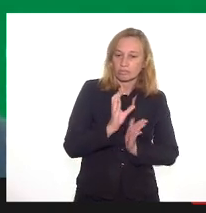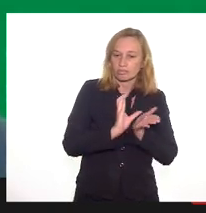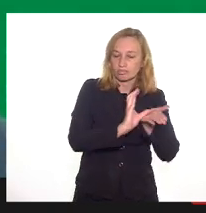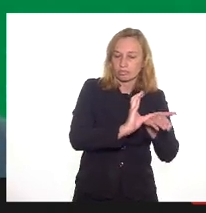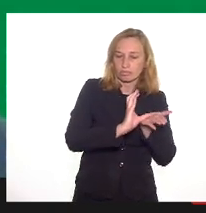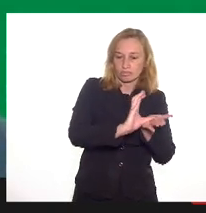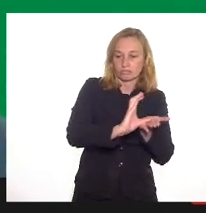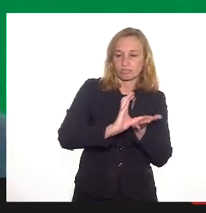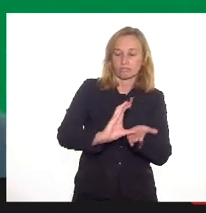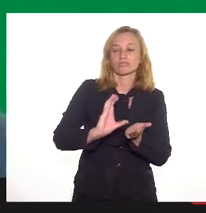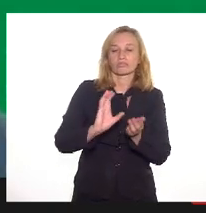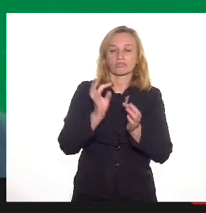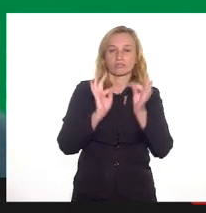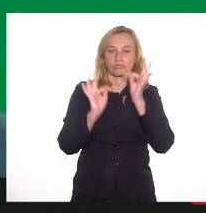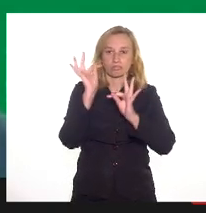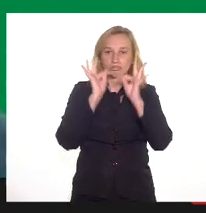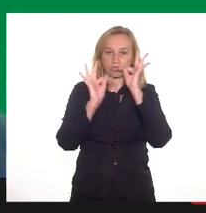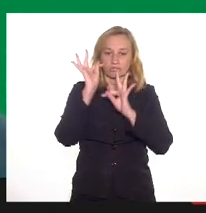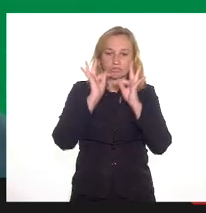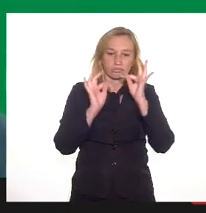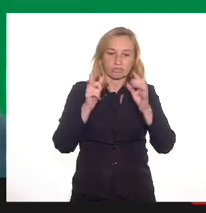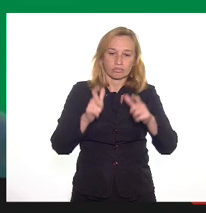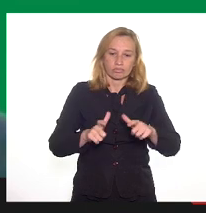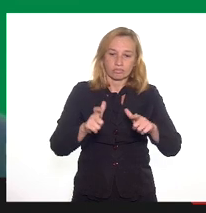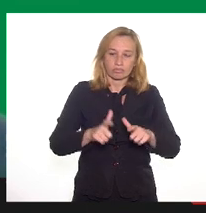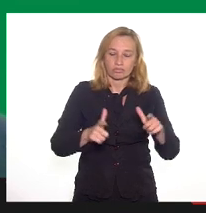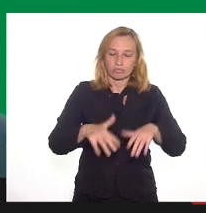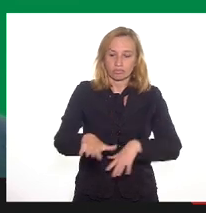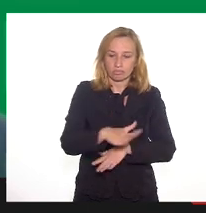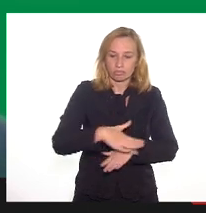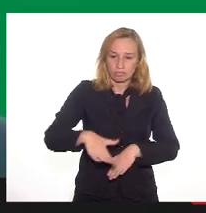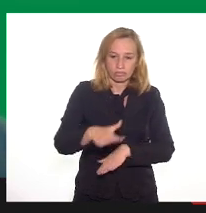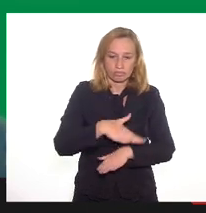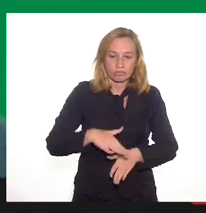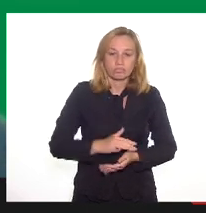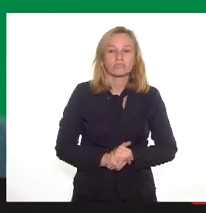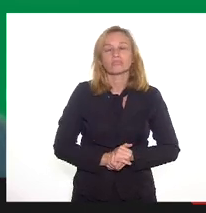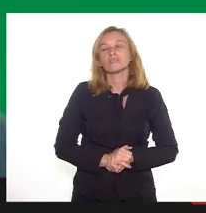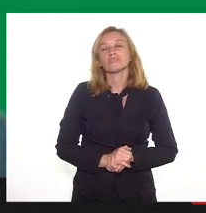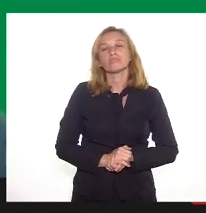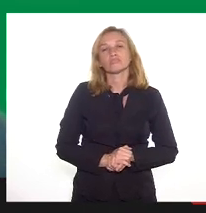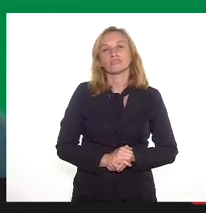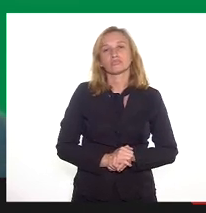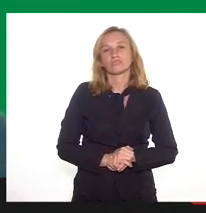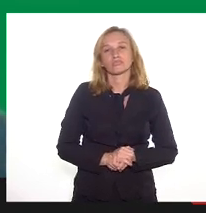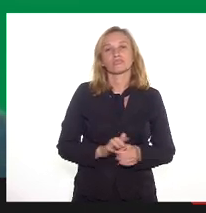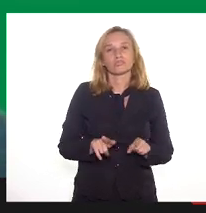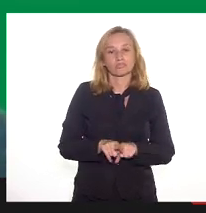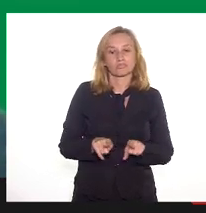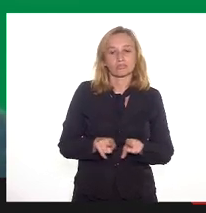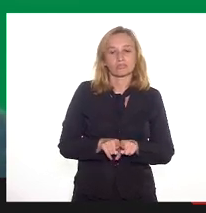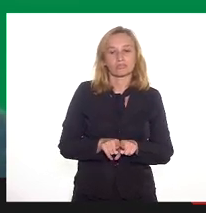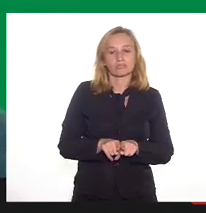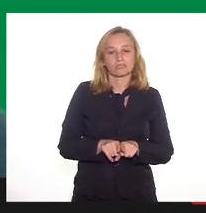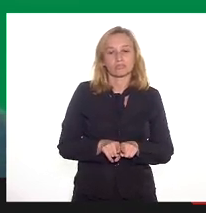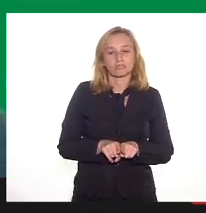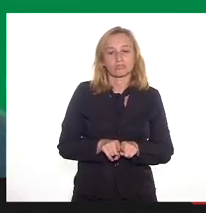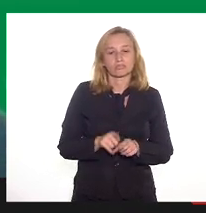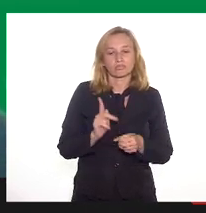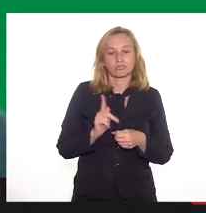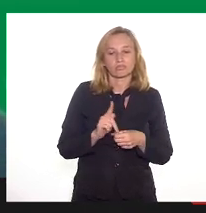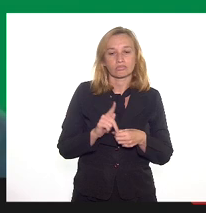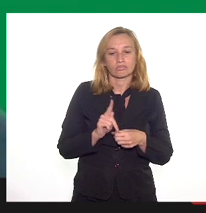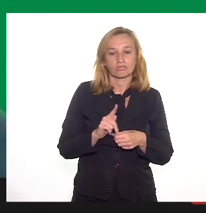recursos e tecnologia naqueles mercados regionais, no mercado brasileiro como um todo, e também a